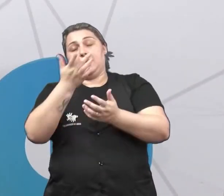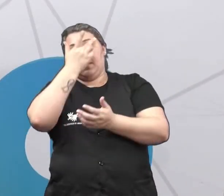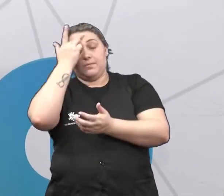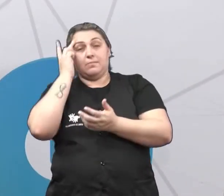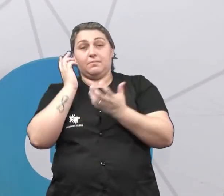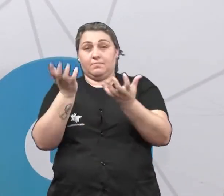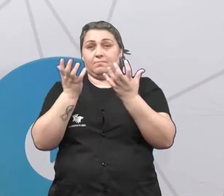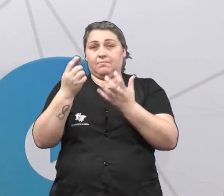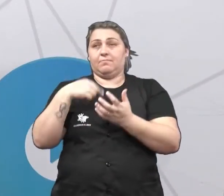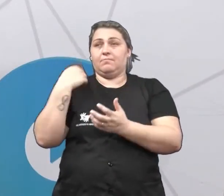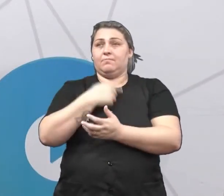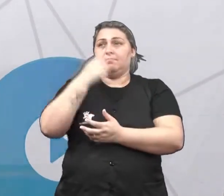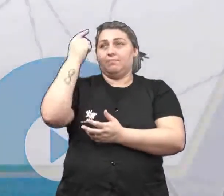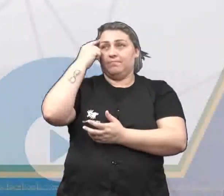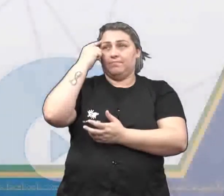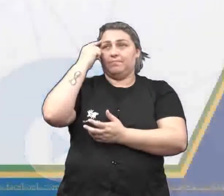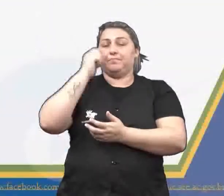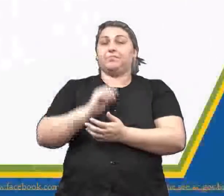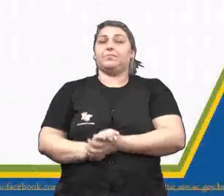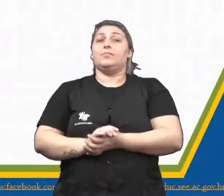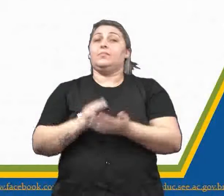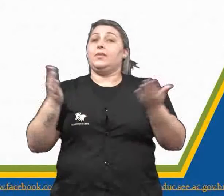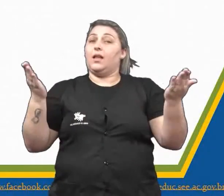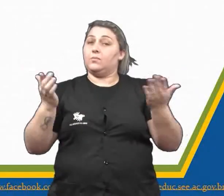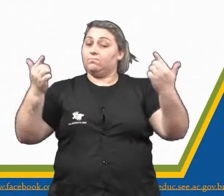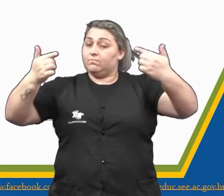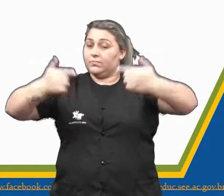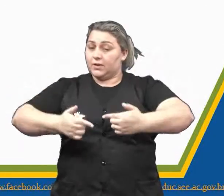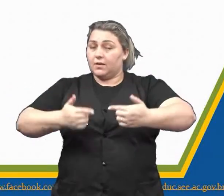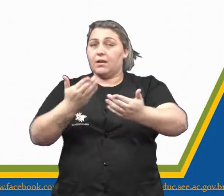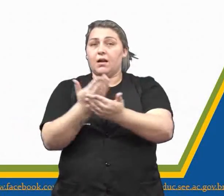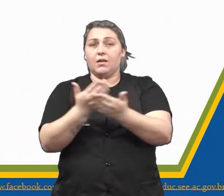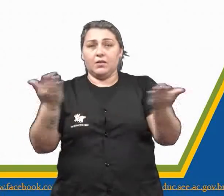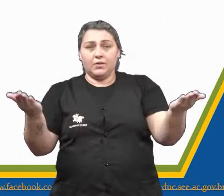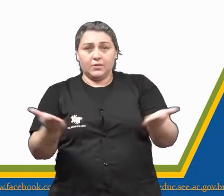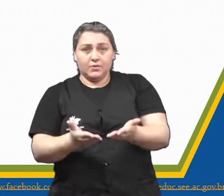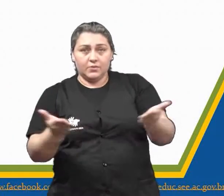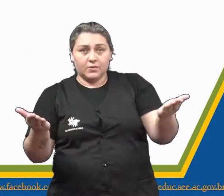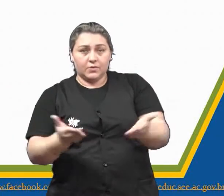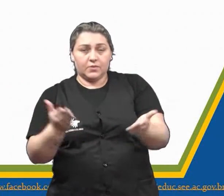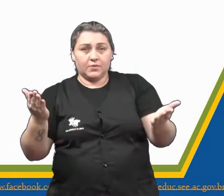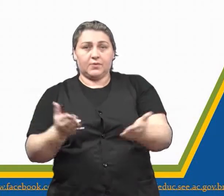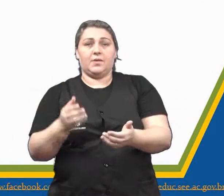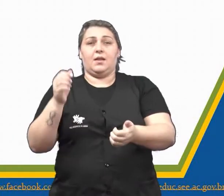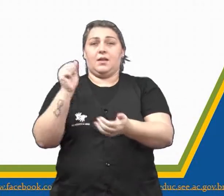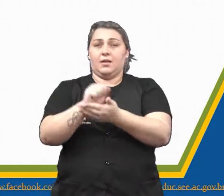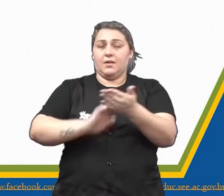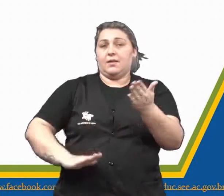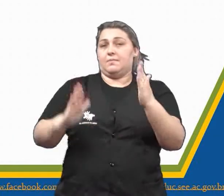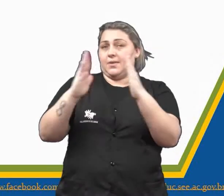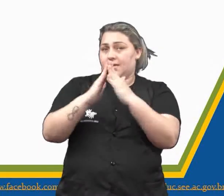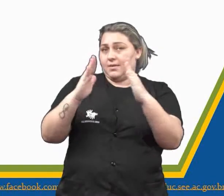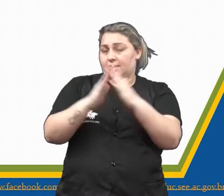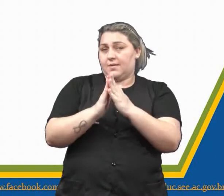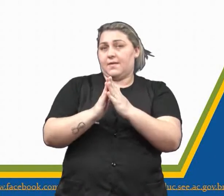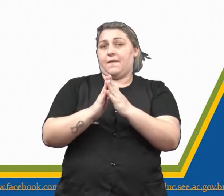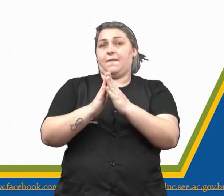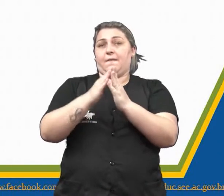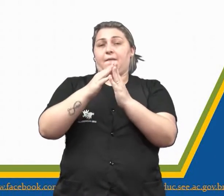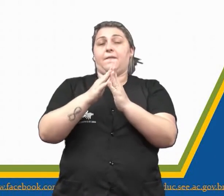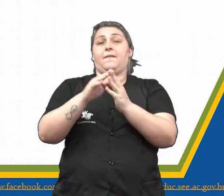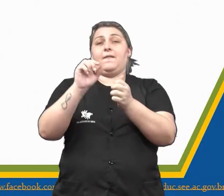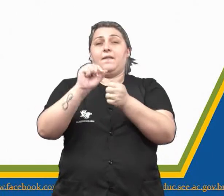gente pense, certo? Como desafio para a aula de hoje, pessoal, eu vou deixar aí a tarefa para vocês, tá? Crie